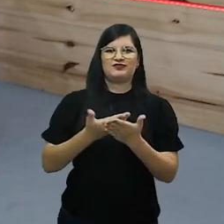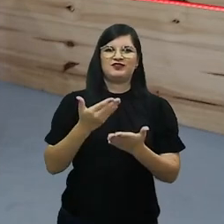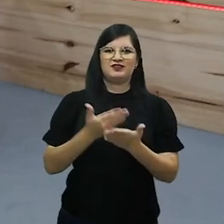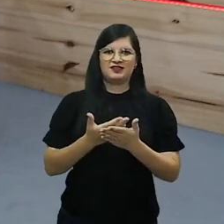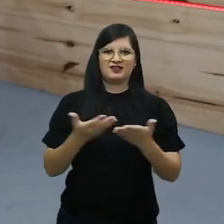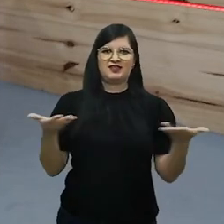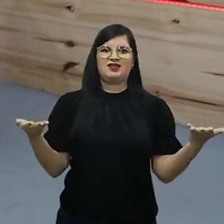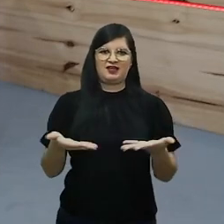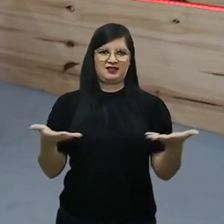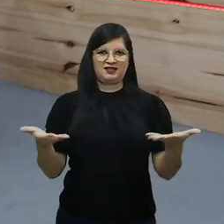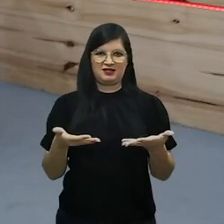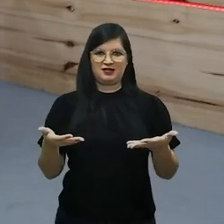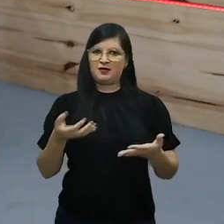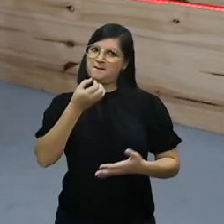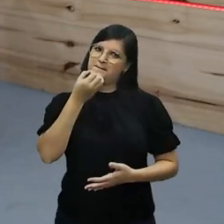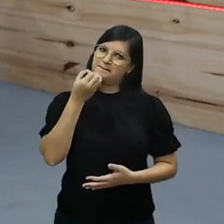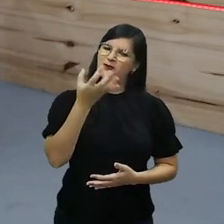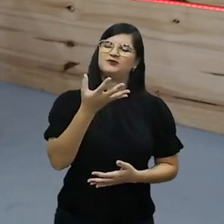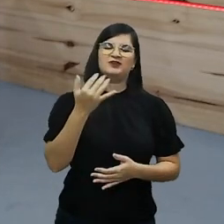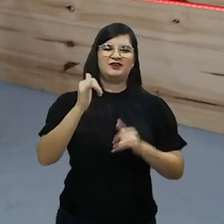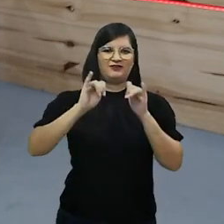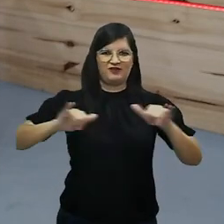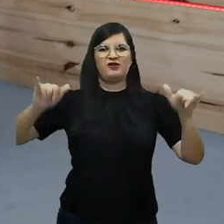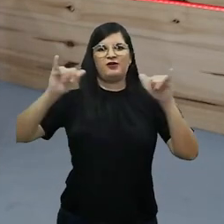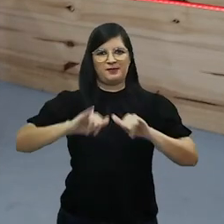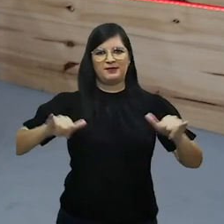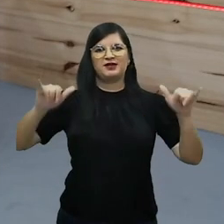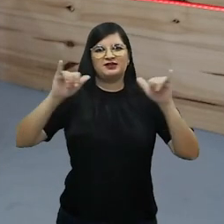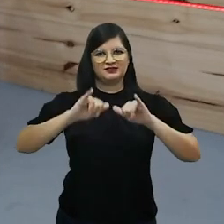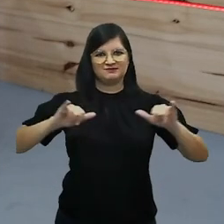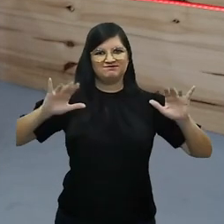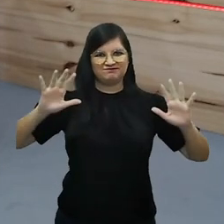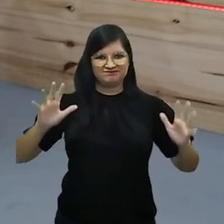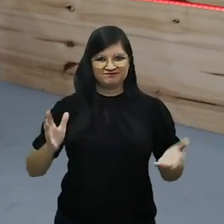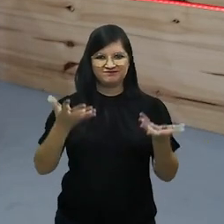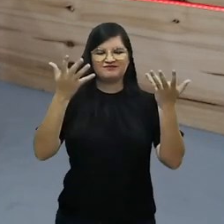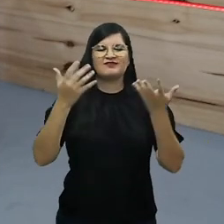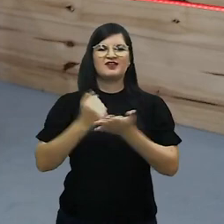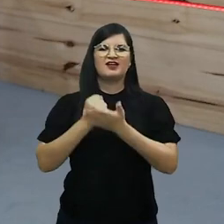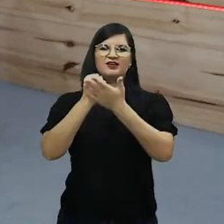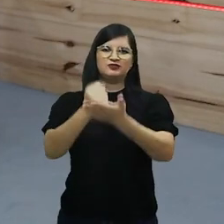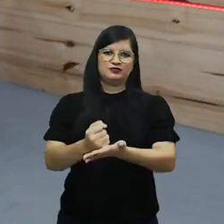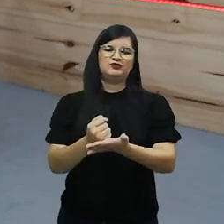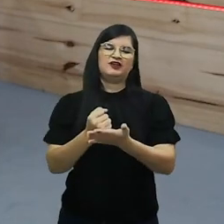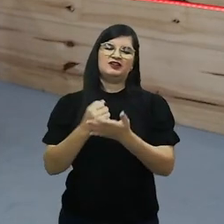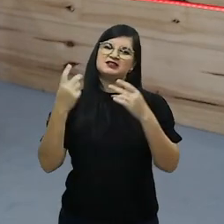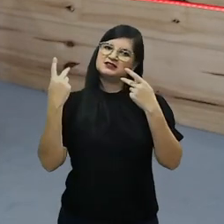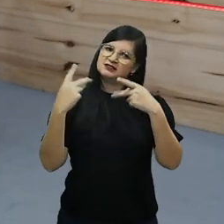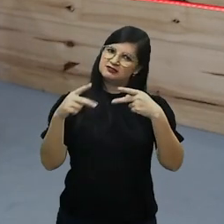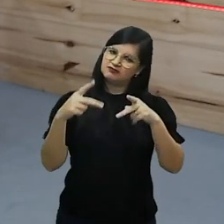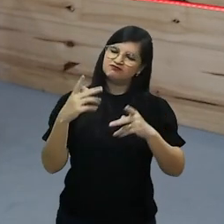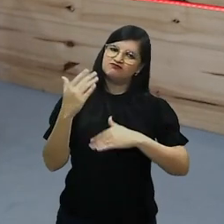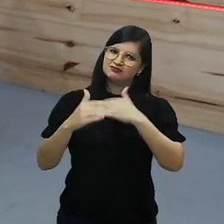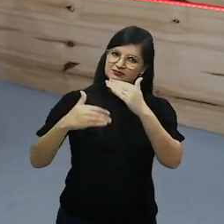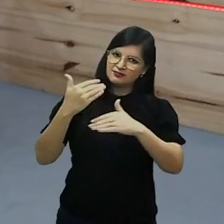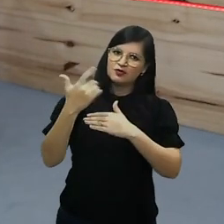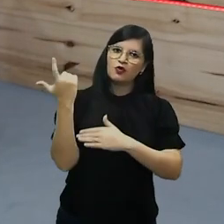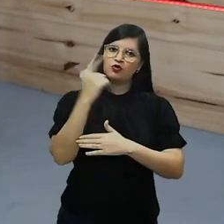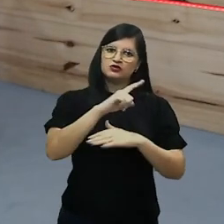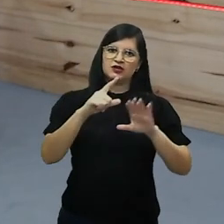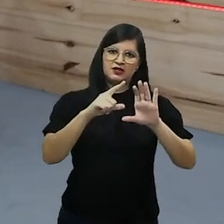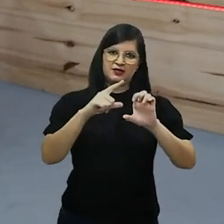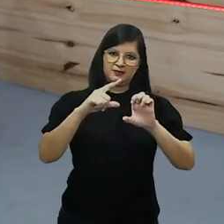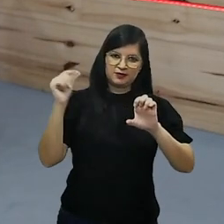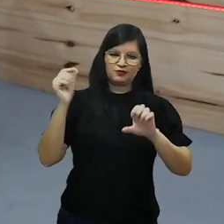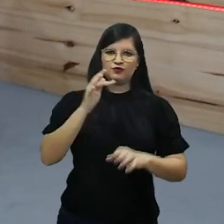aqui, né, vocês viram um boom de informação que a gente teve, que, assim, claro, vai contribuir muito para você conseguir ser o empreendedor do